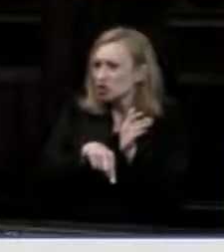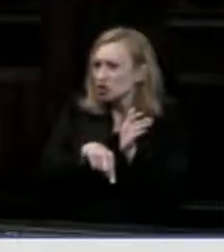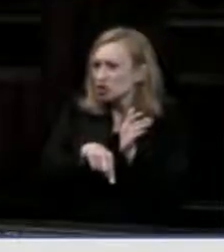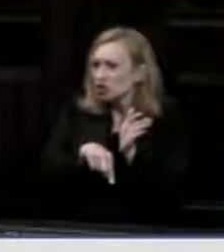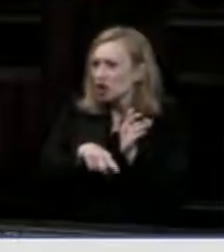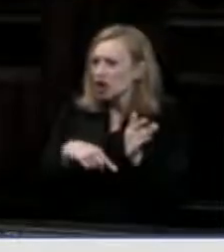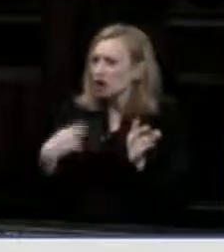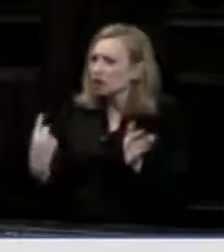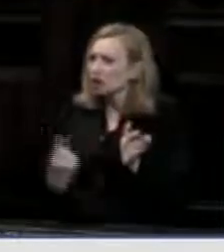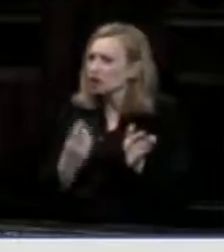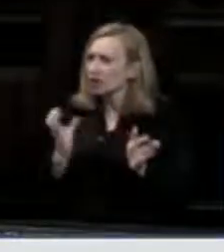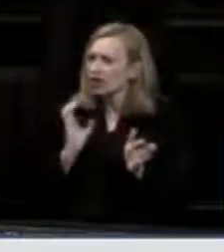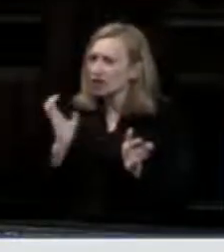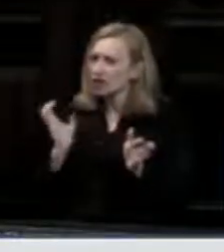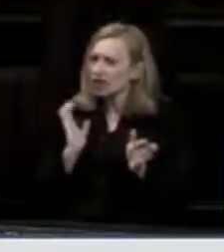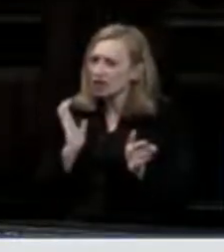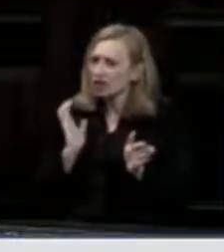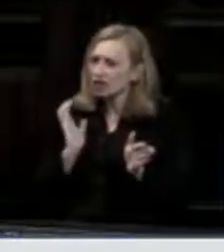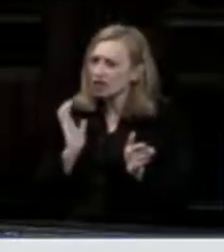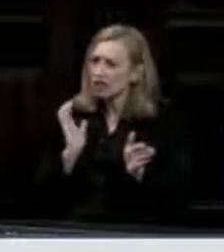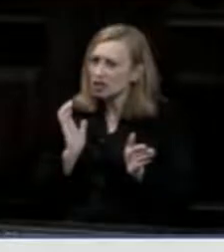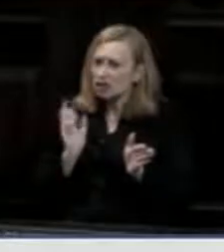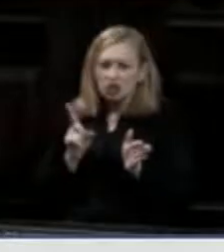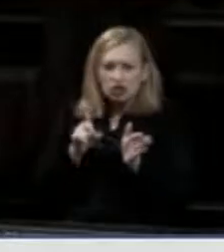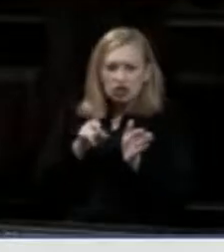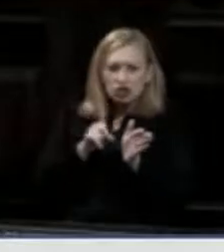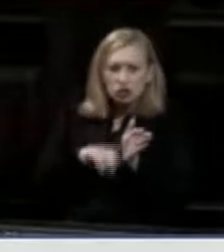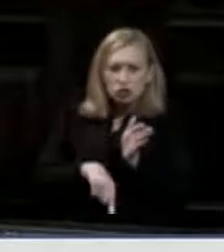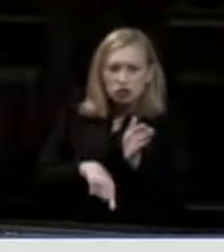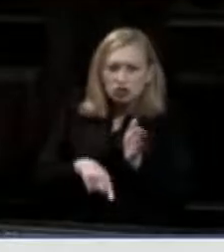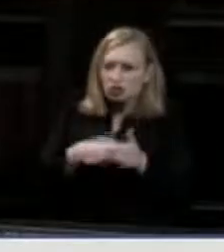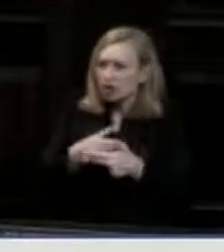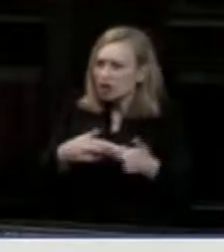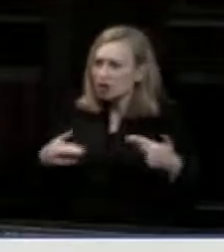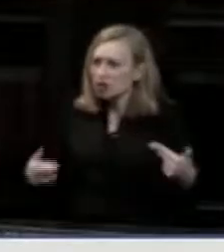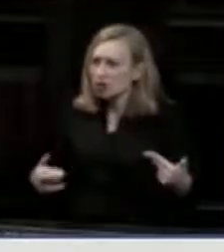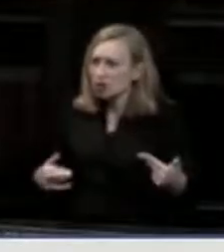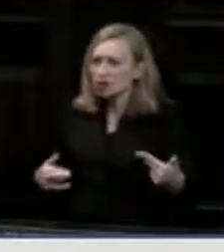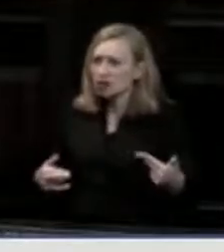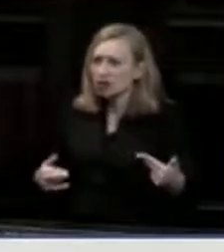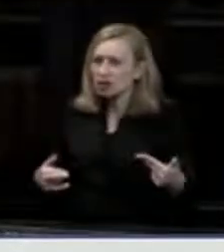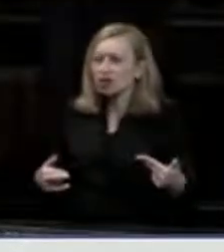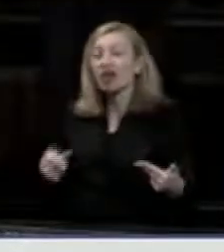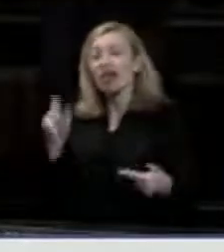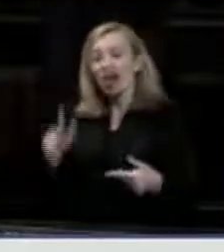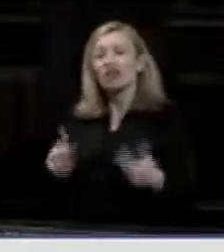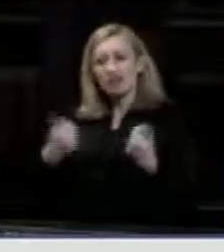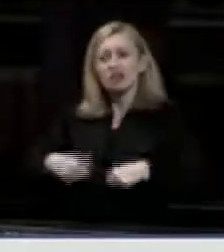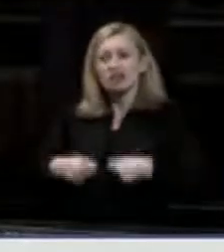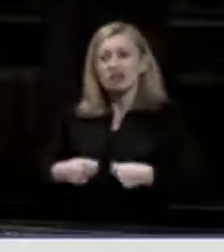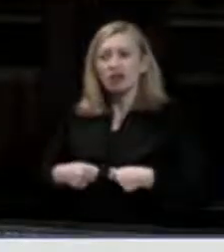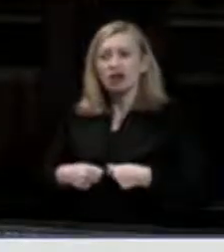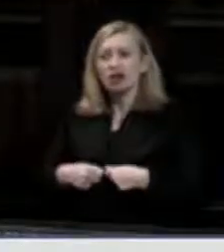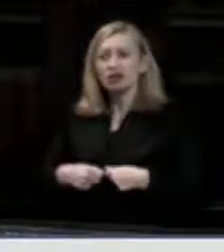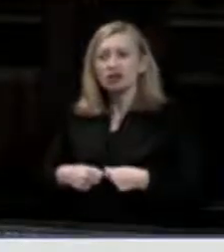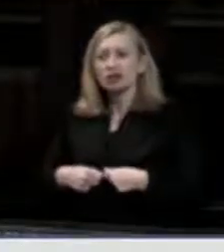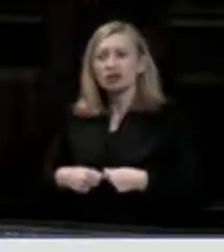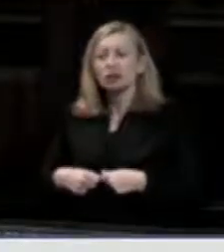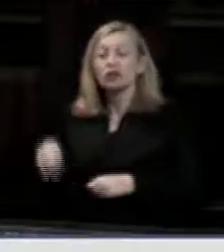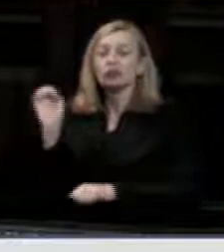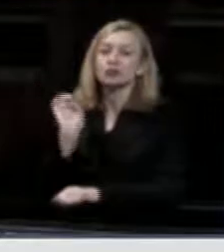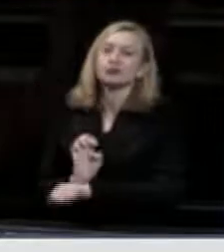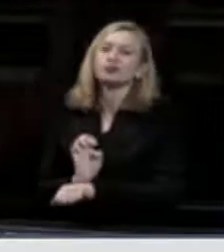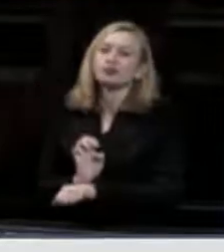renda excessiva na mão de muitos poucos, é necessário esse